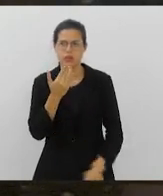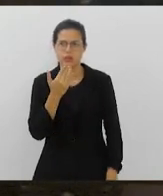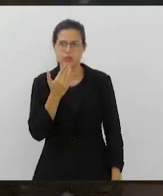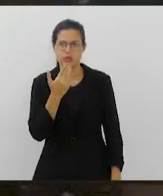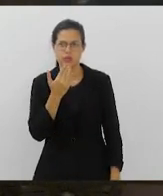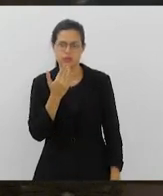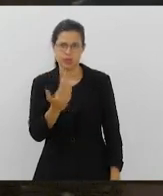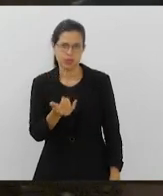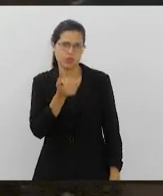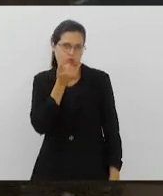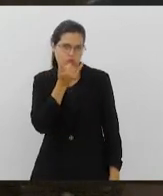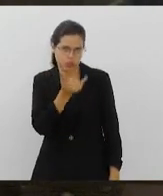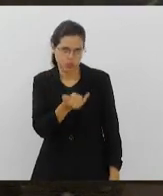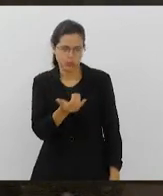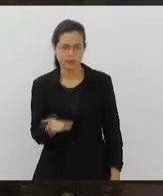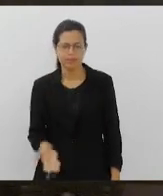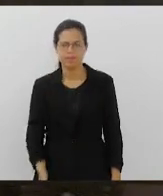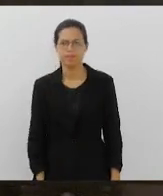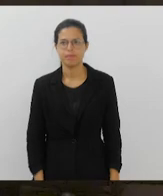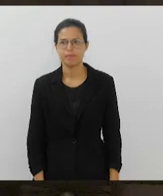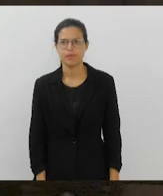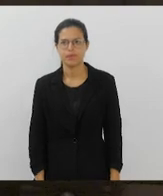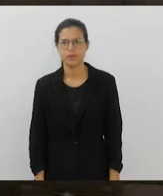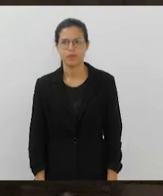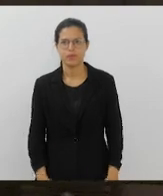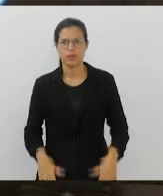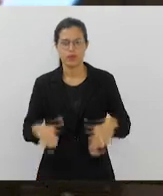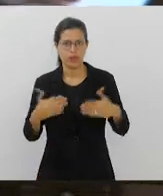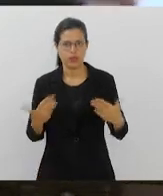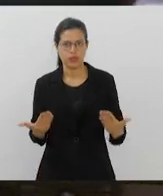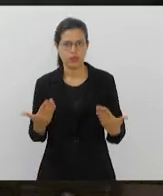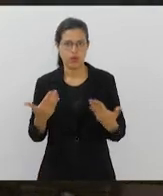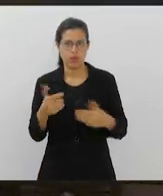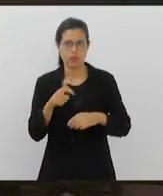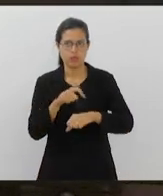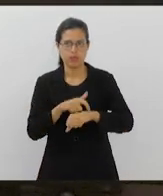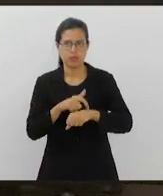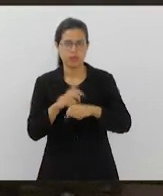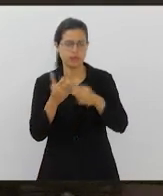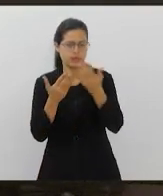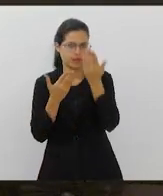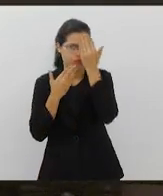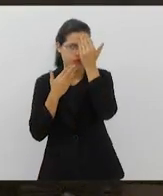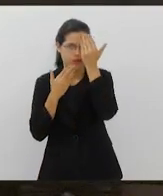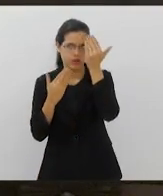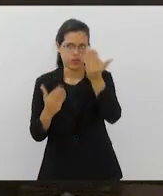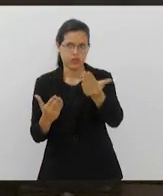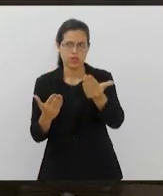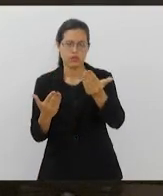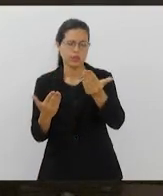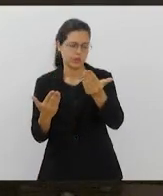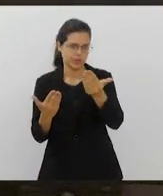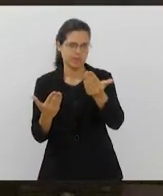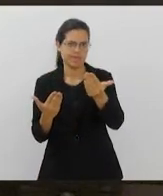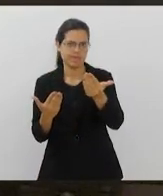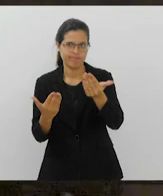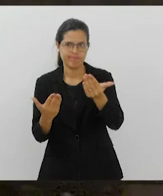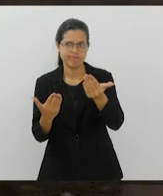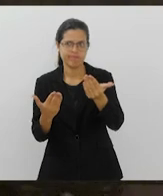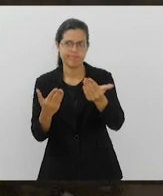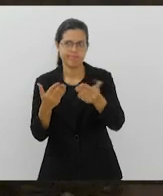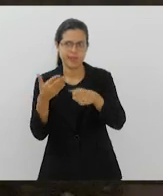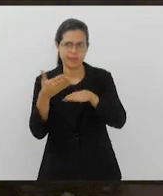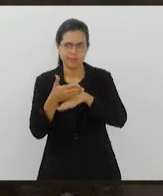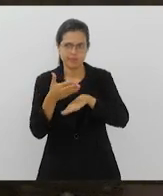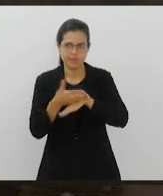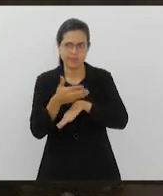infortúnio. Bem, é chegada a hora, eu agradeço muito a presença de cada amigo,